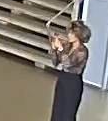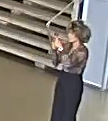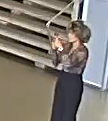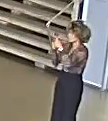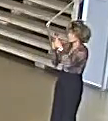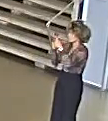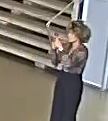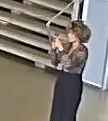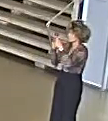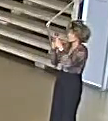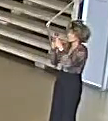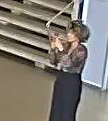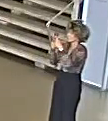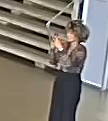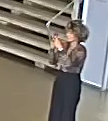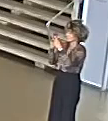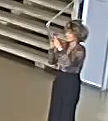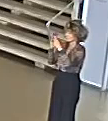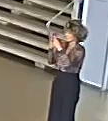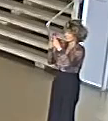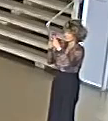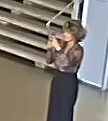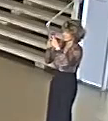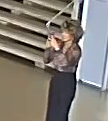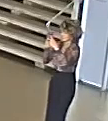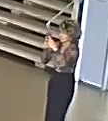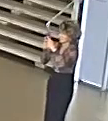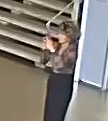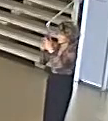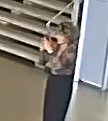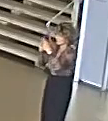de maio de 2023.